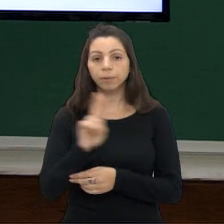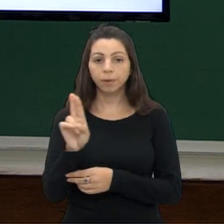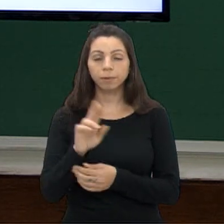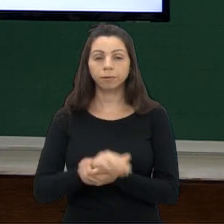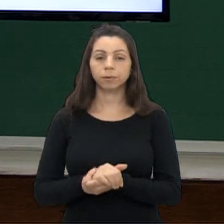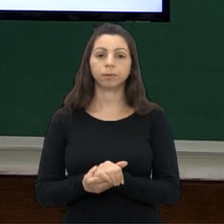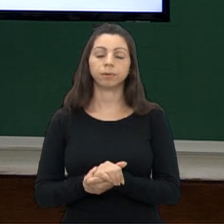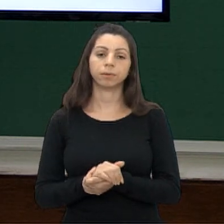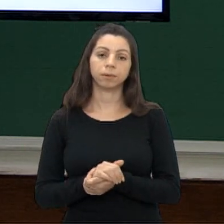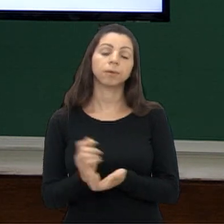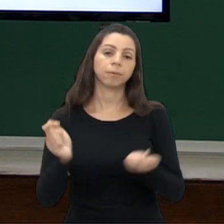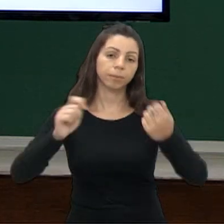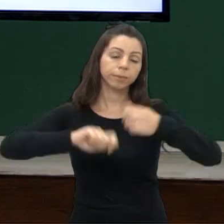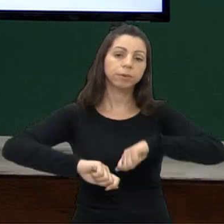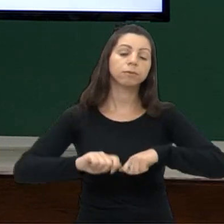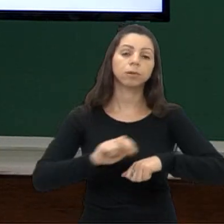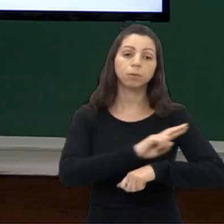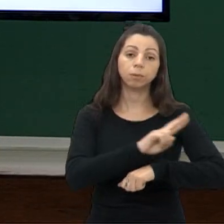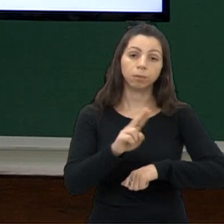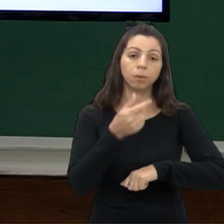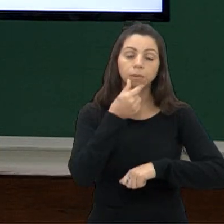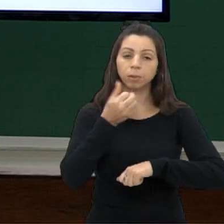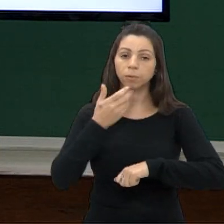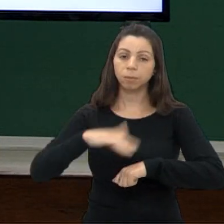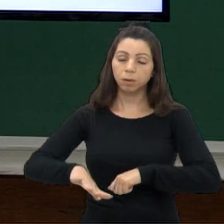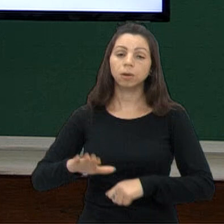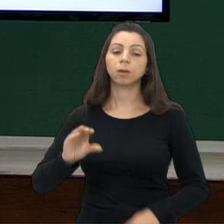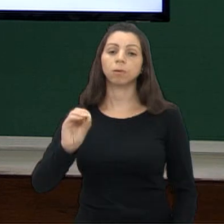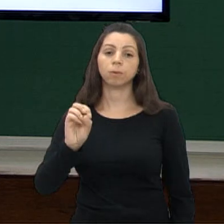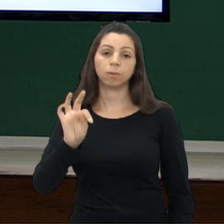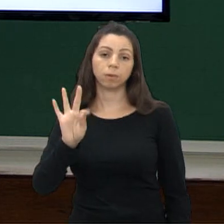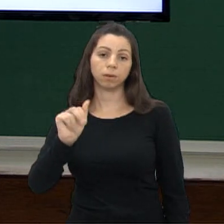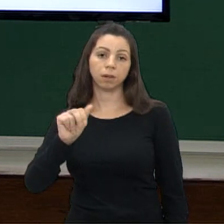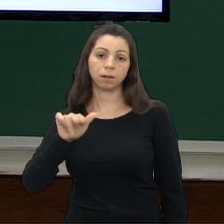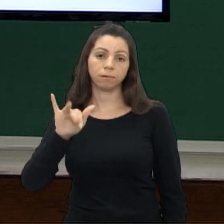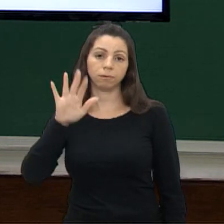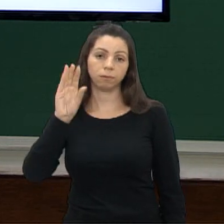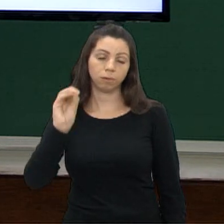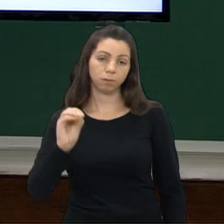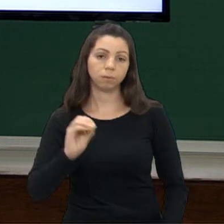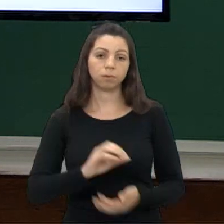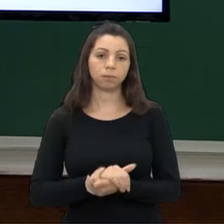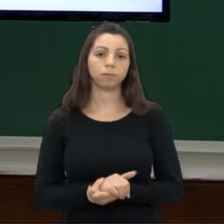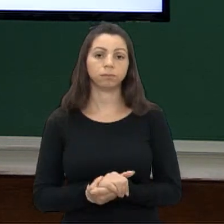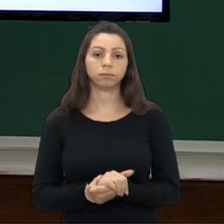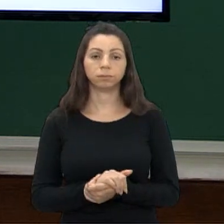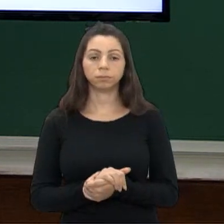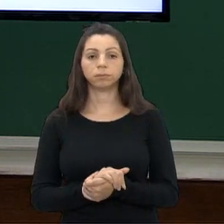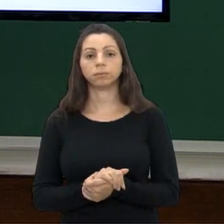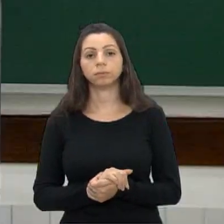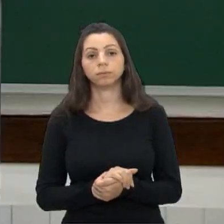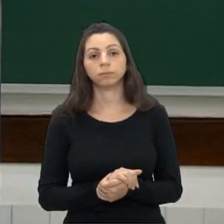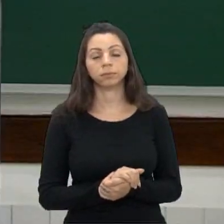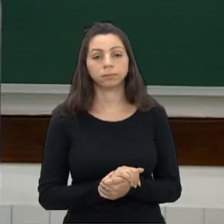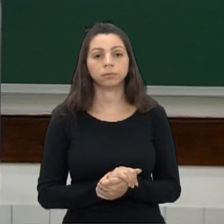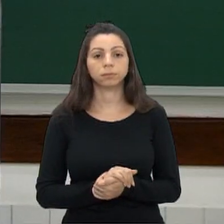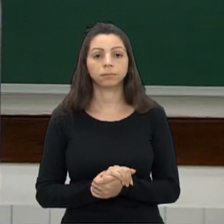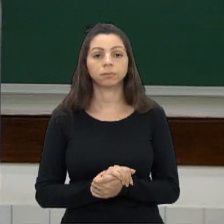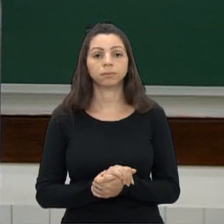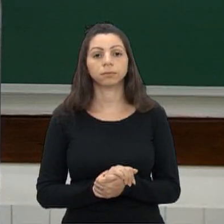seja Otávio. E a redução carinhosa aí da que a família fez, o apelido Tavinho.